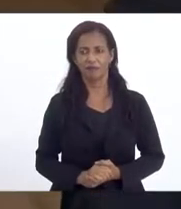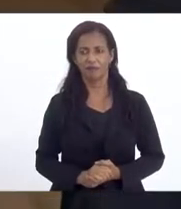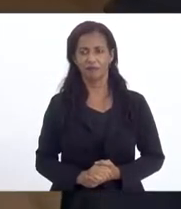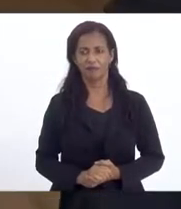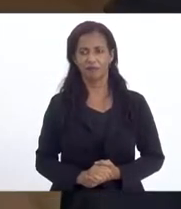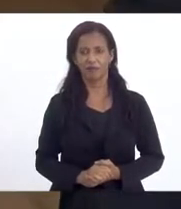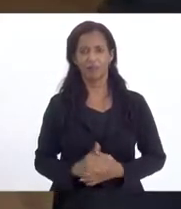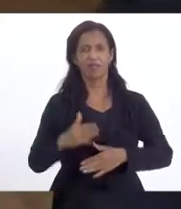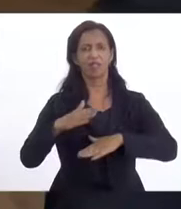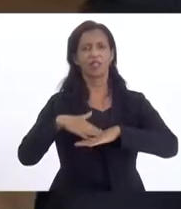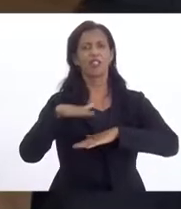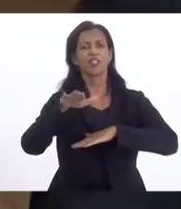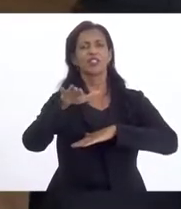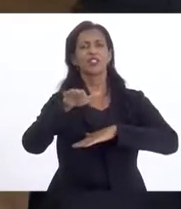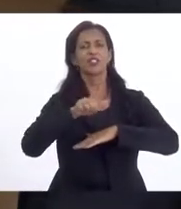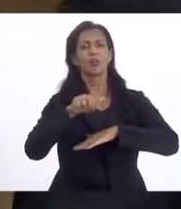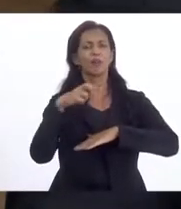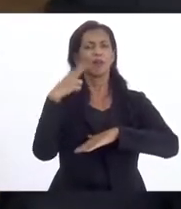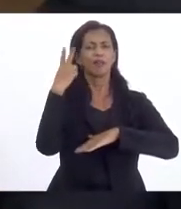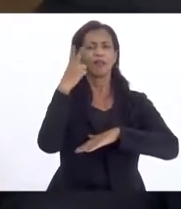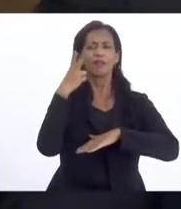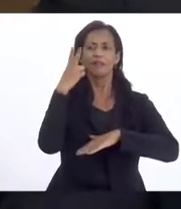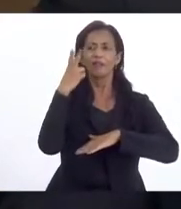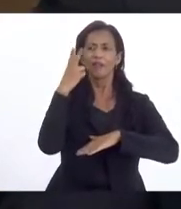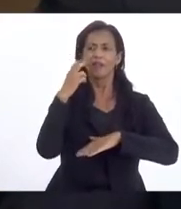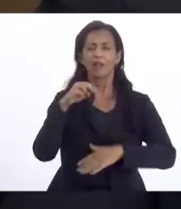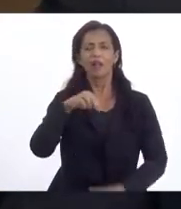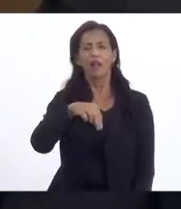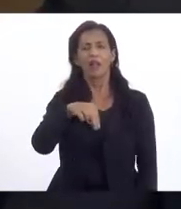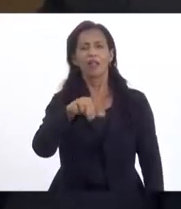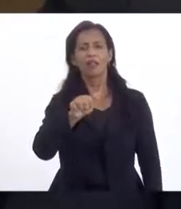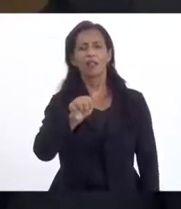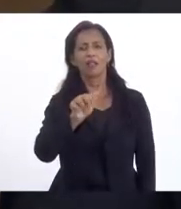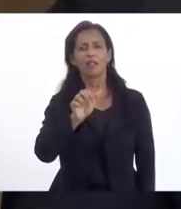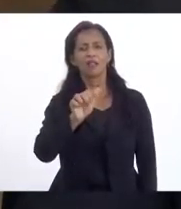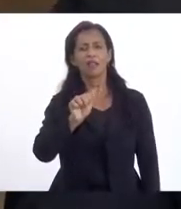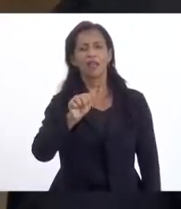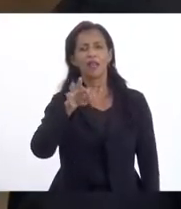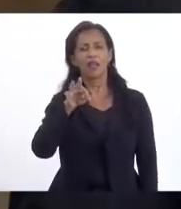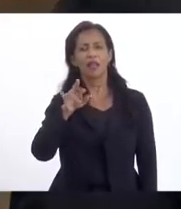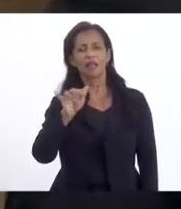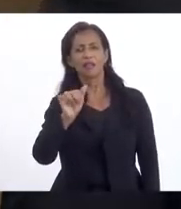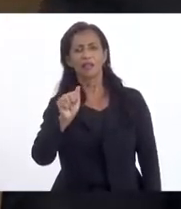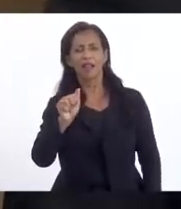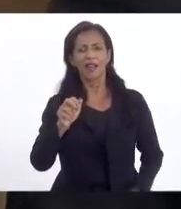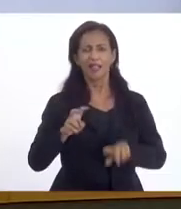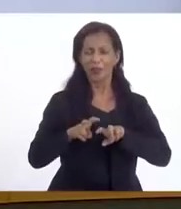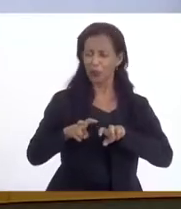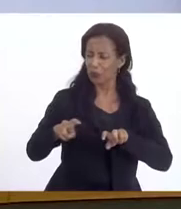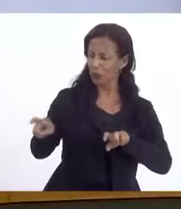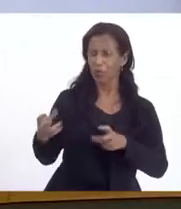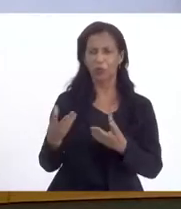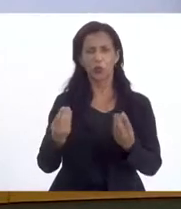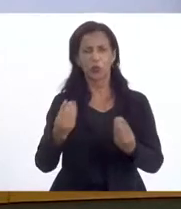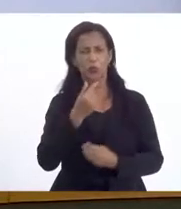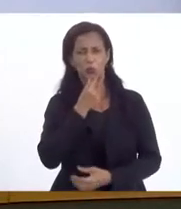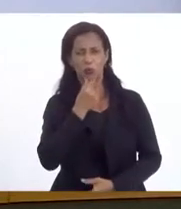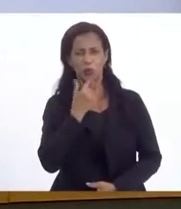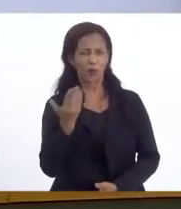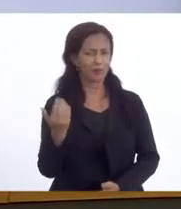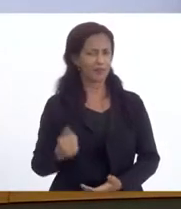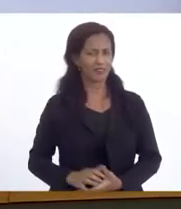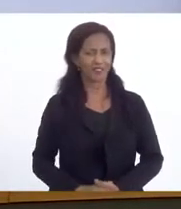chamar a vereadora, como é o nome da vereadora? Natália, para estar conosco na mesa, que a mesa está muito masculina, por favor.